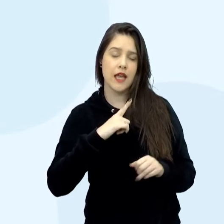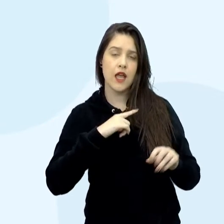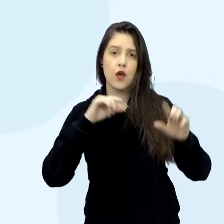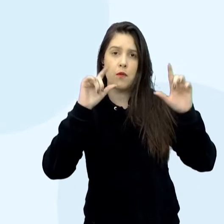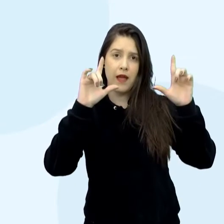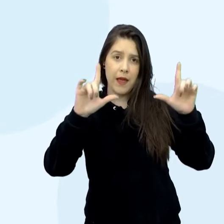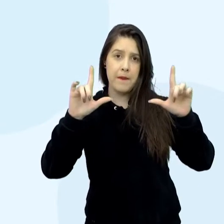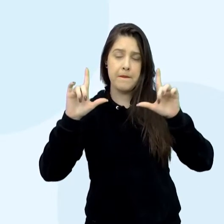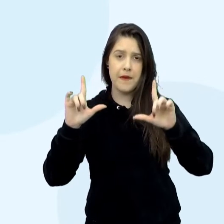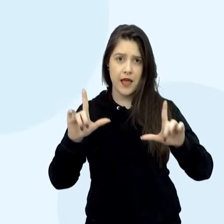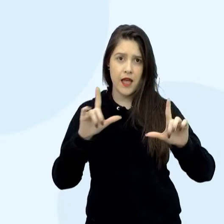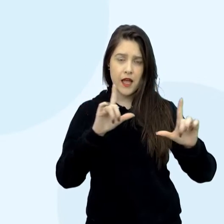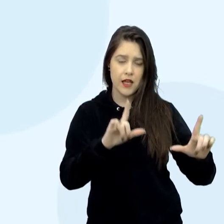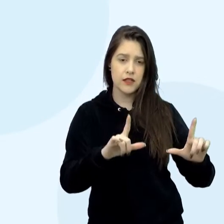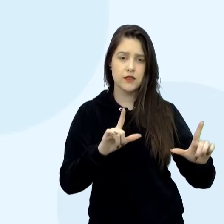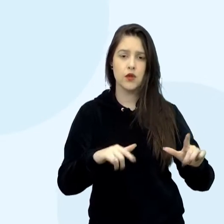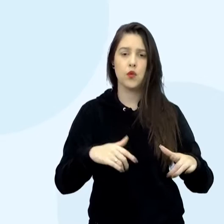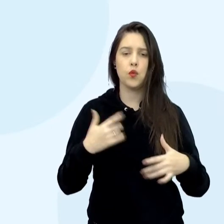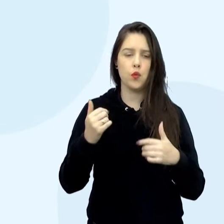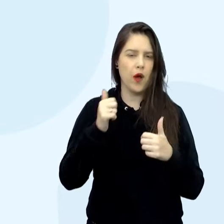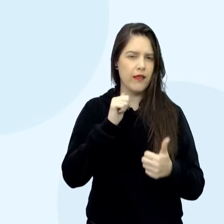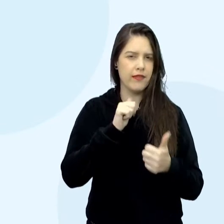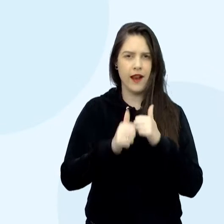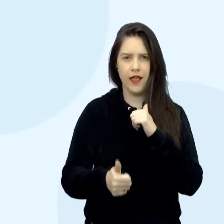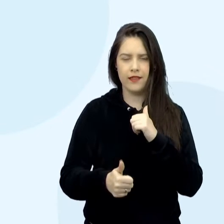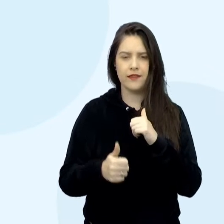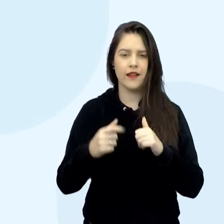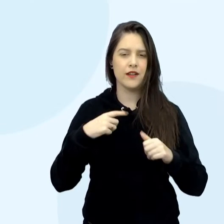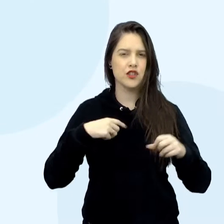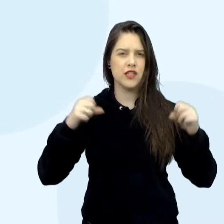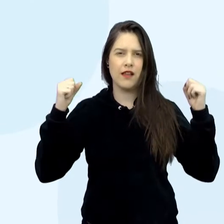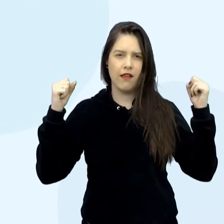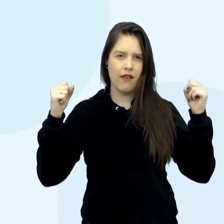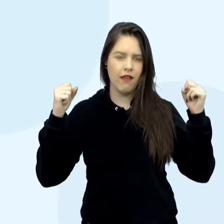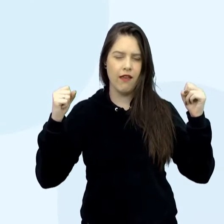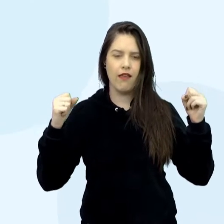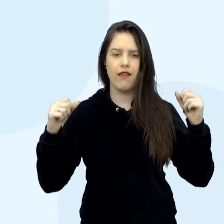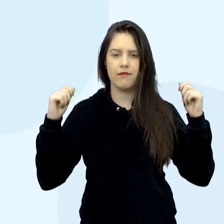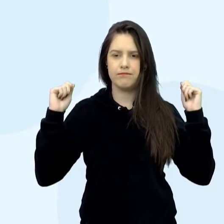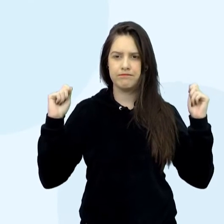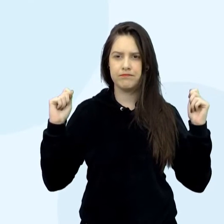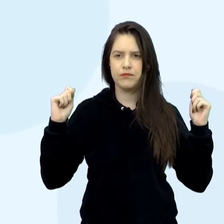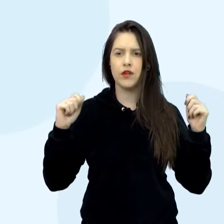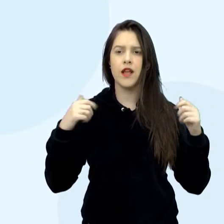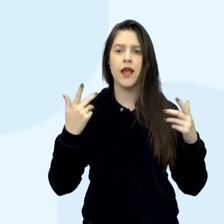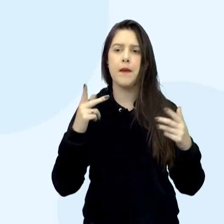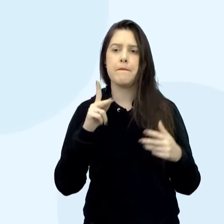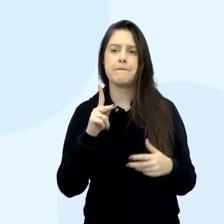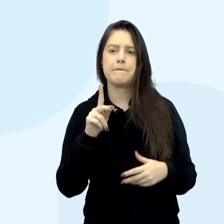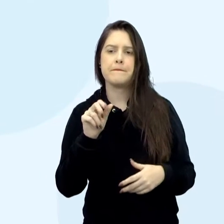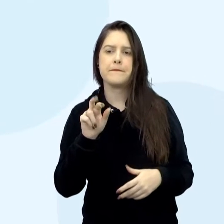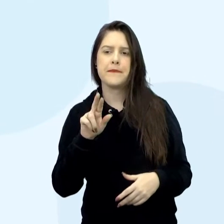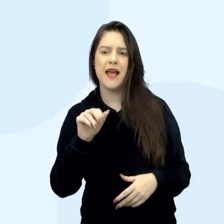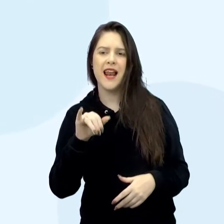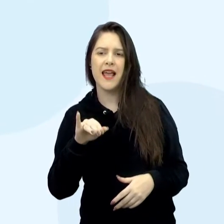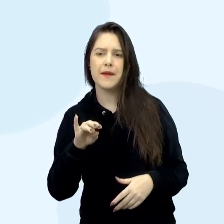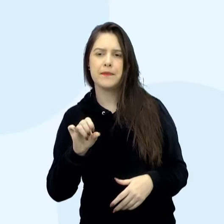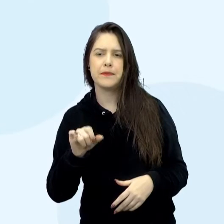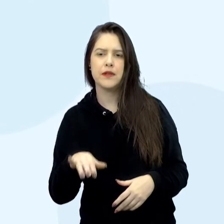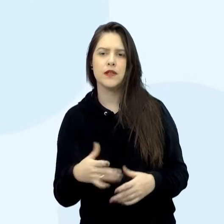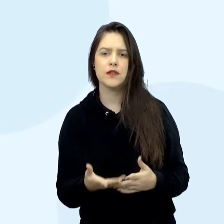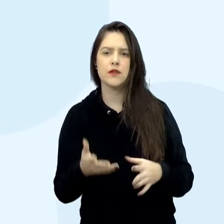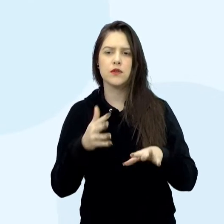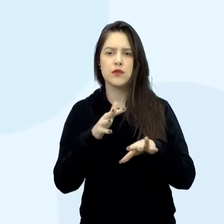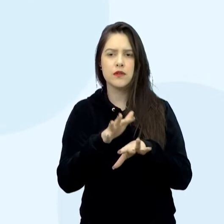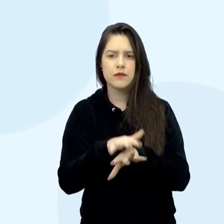imagem, né, de um atleta, Petrúcio Ferreira, paraibano medalhista de ouro nas Paralimpíadas